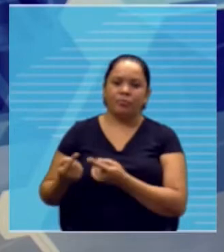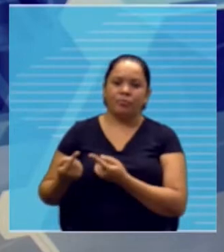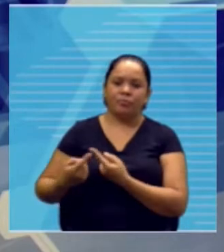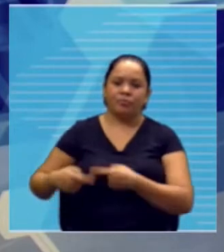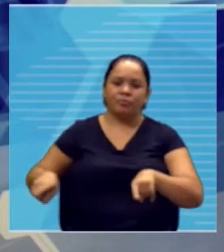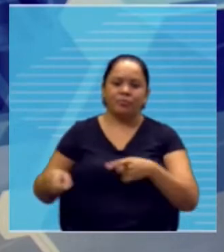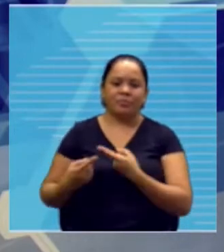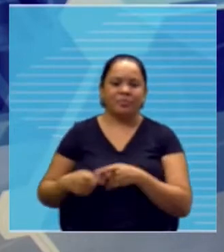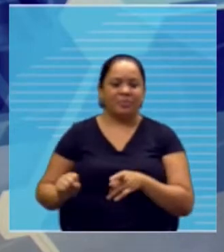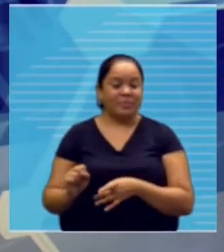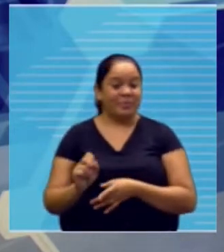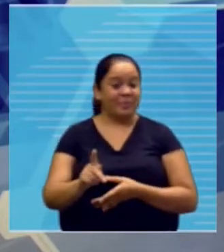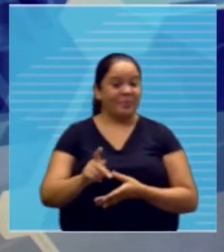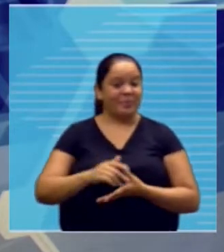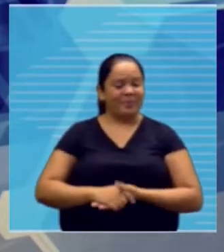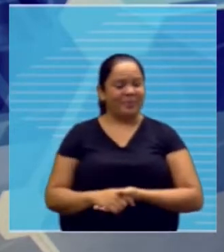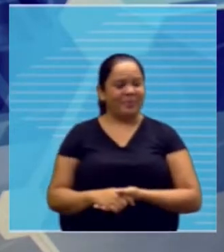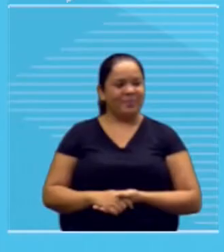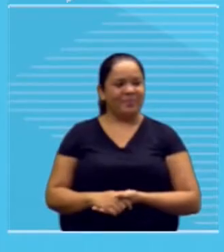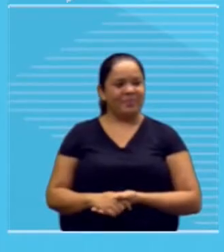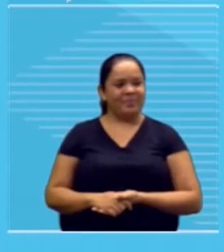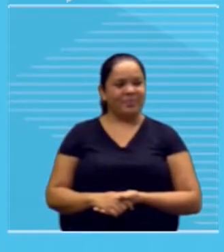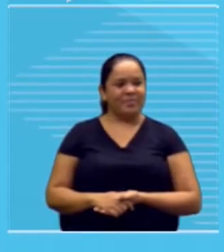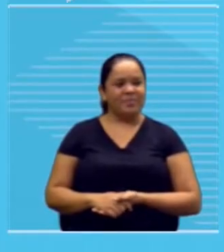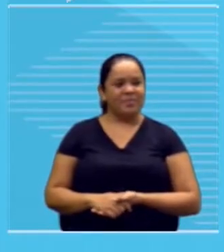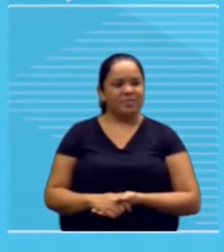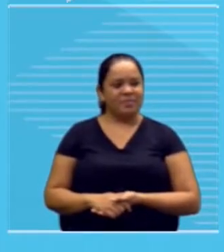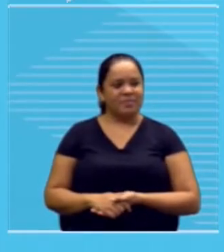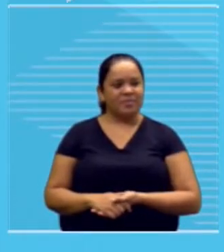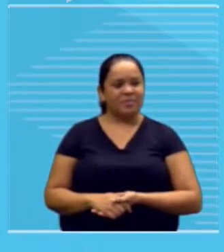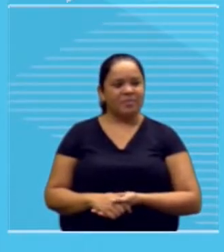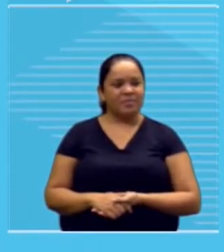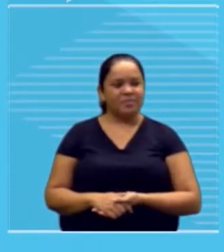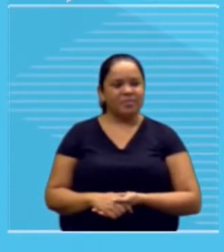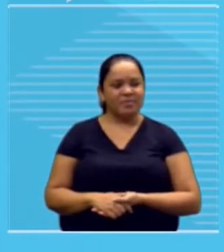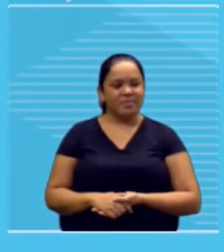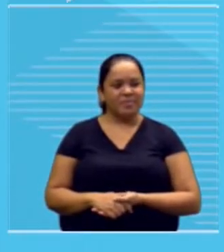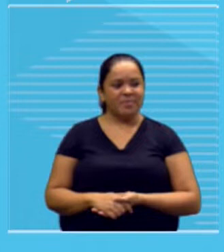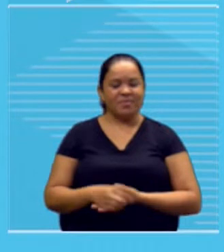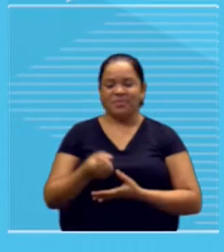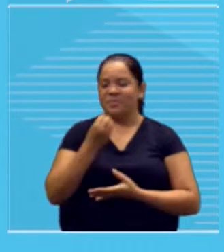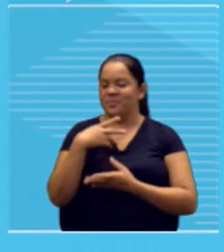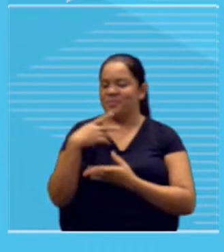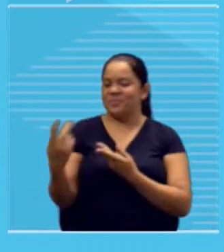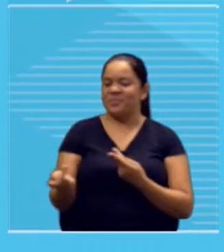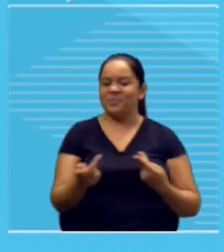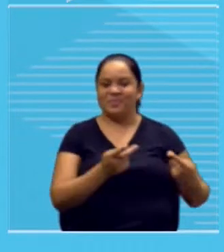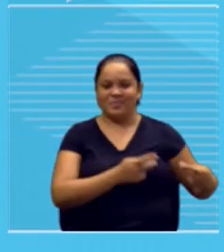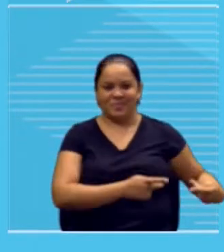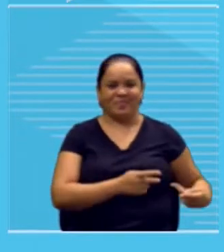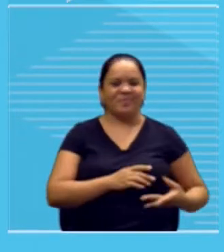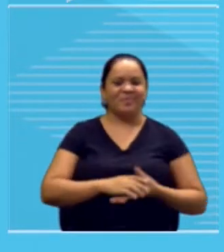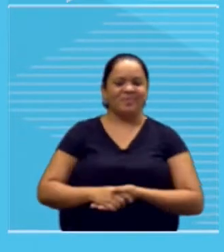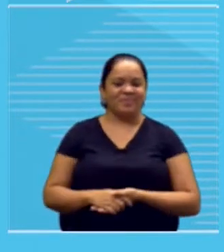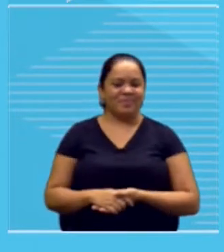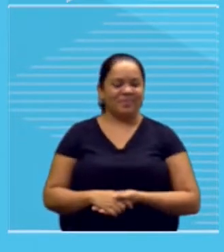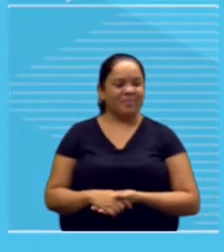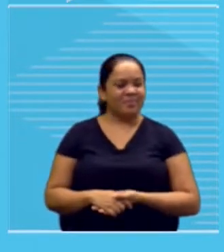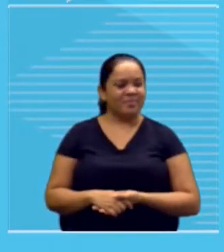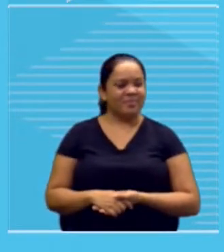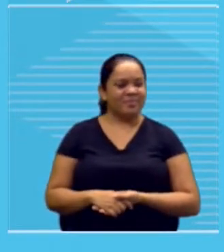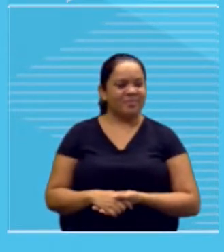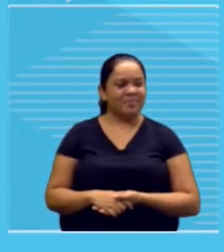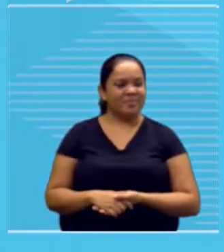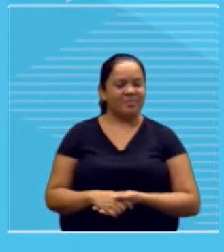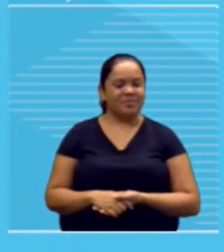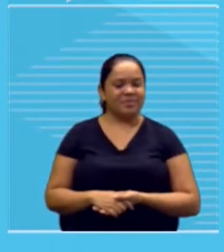belezinha gente então vamos que vamos que o encontro de hoje tá começando sejam todos muito bem-vindos e